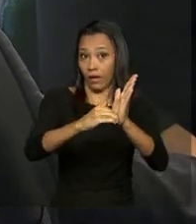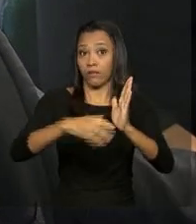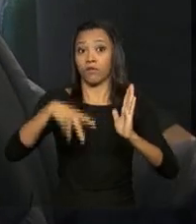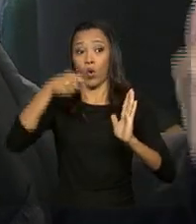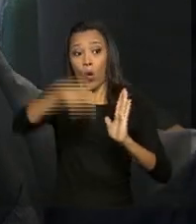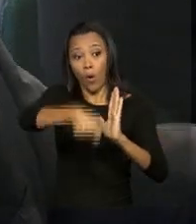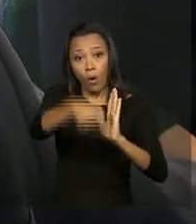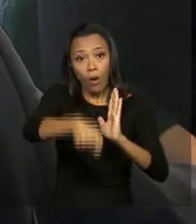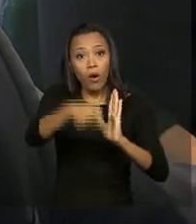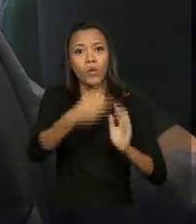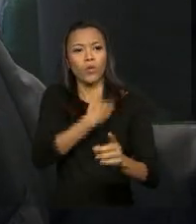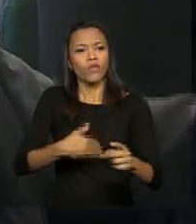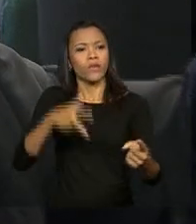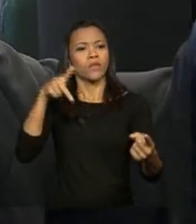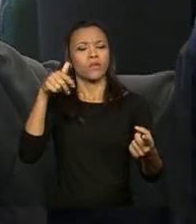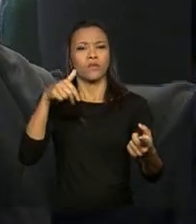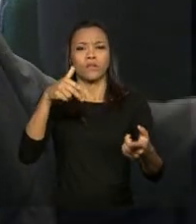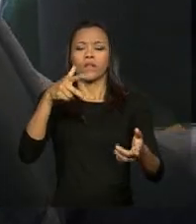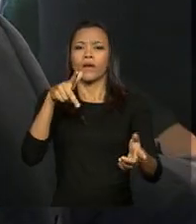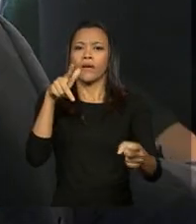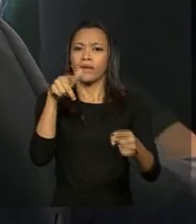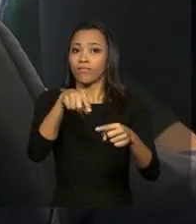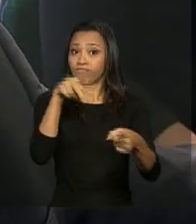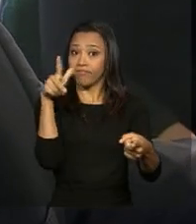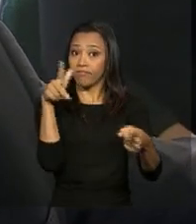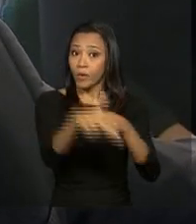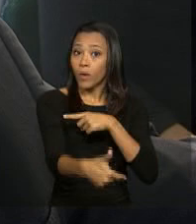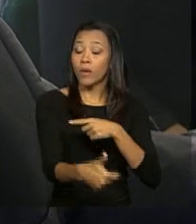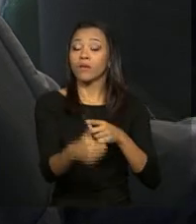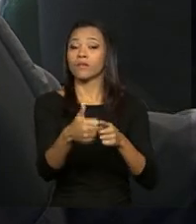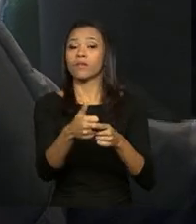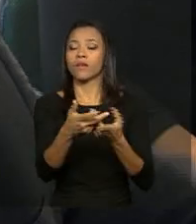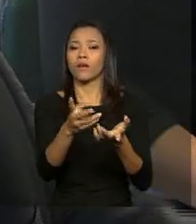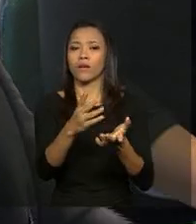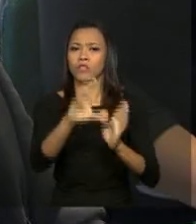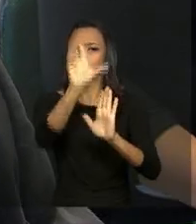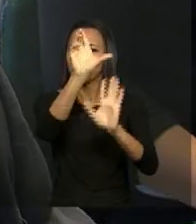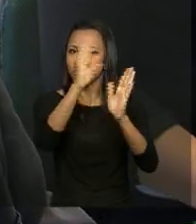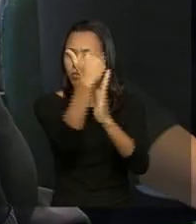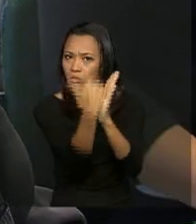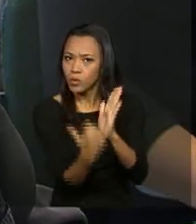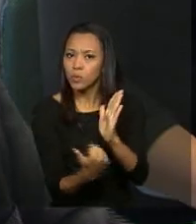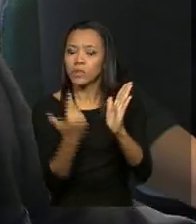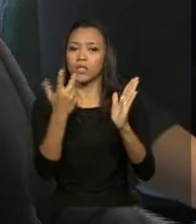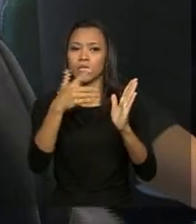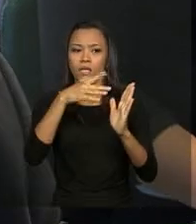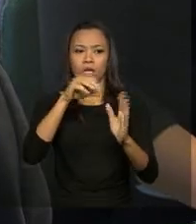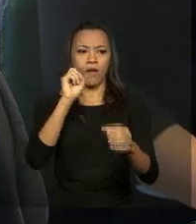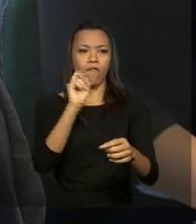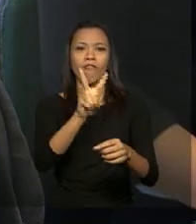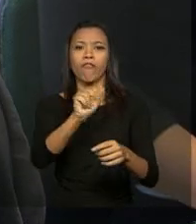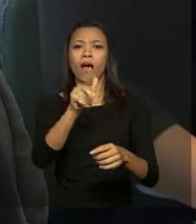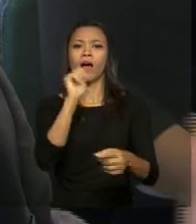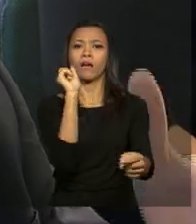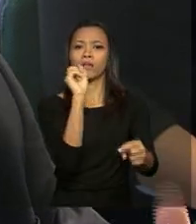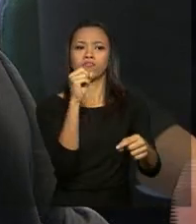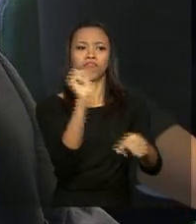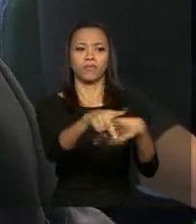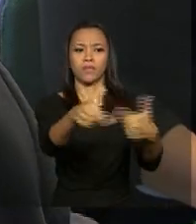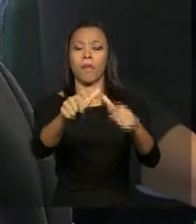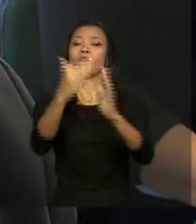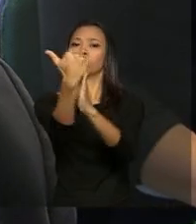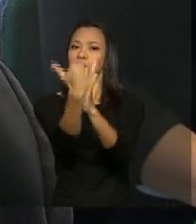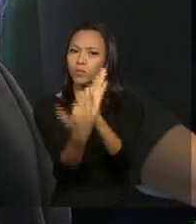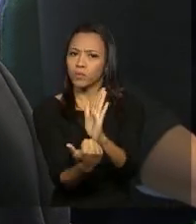cobra do governo que faça corte de Ministérios corte o número de cargos comissionados corte de despesas